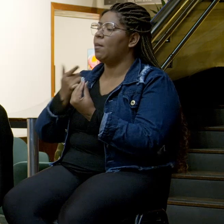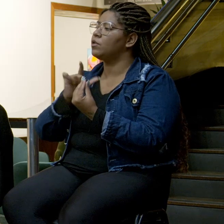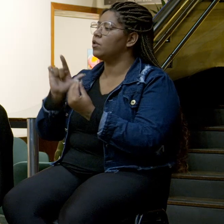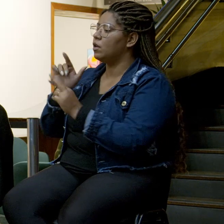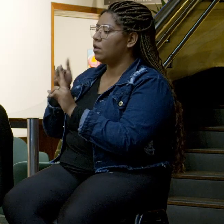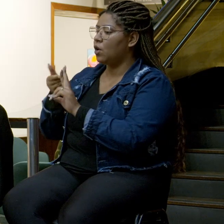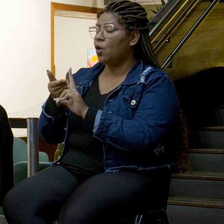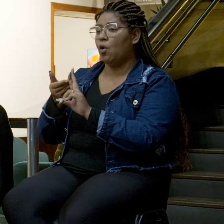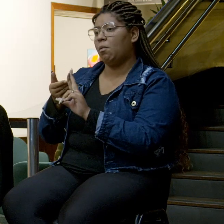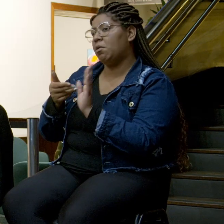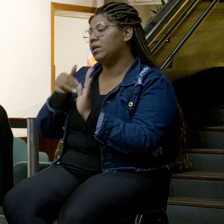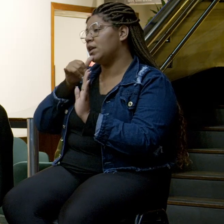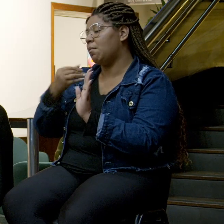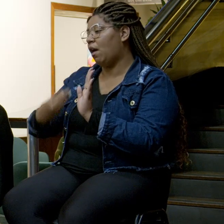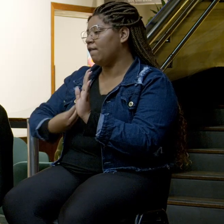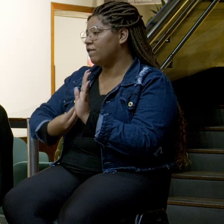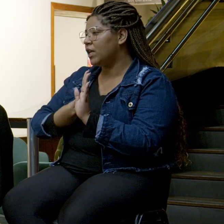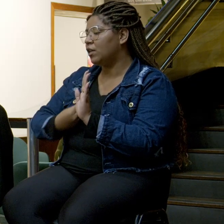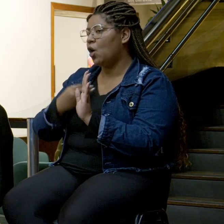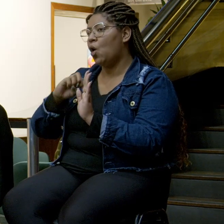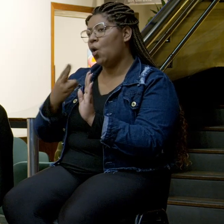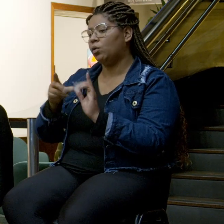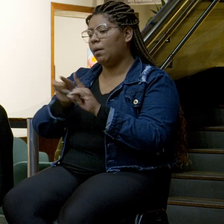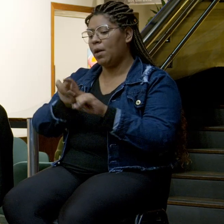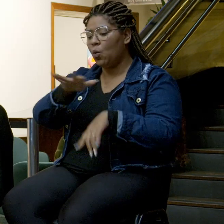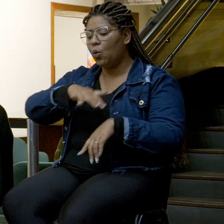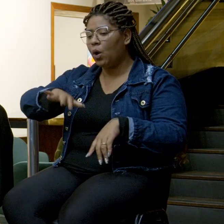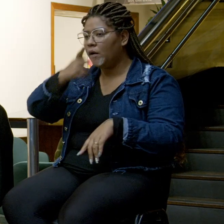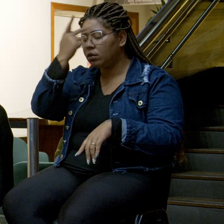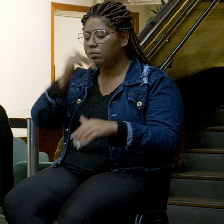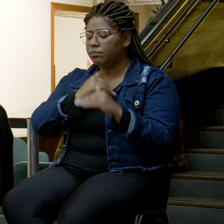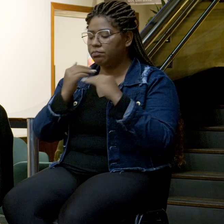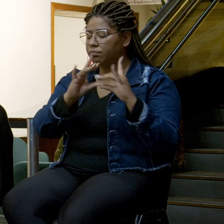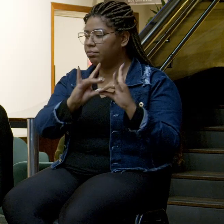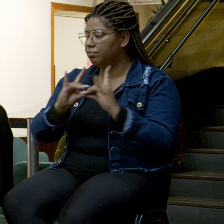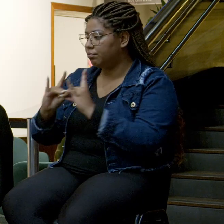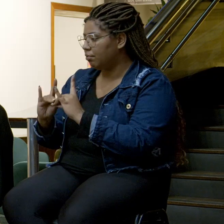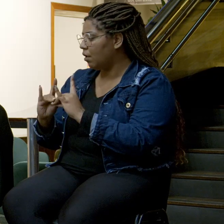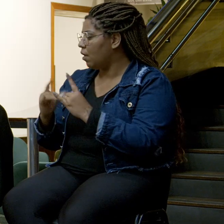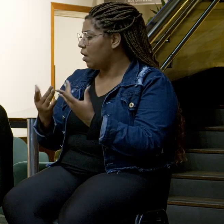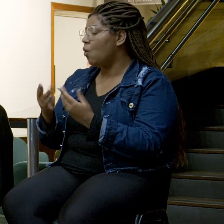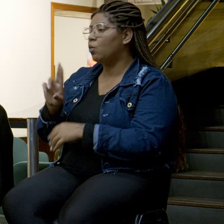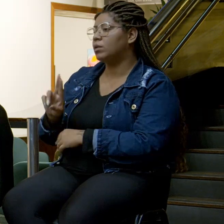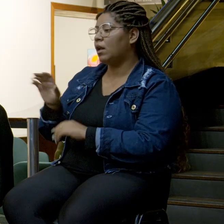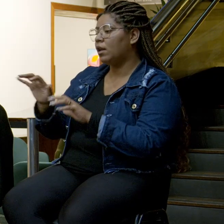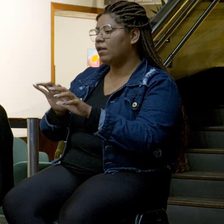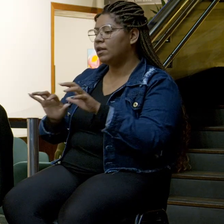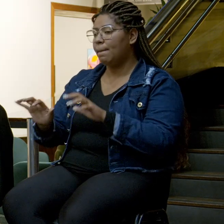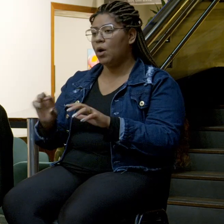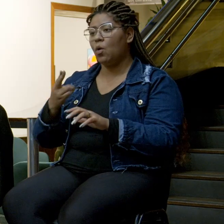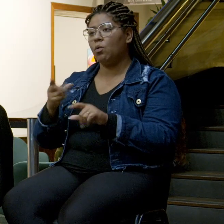os gestos da vida não se repetem, embora aguardem semelhança. Seus rolinhos longe do urbano, feito com